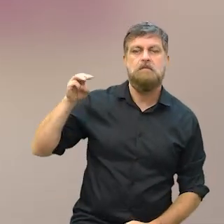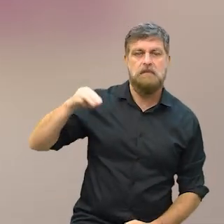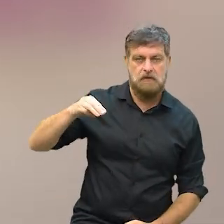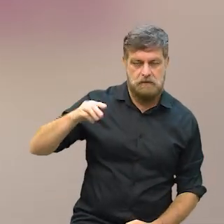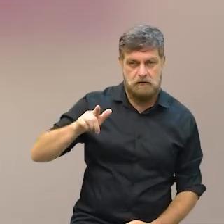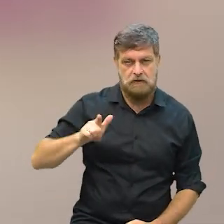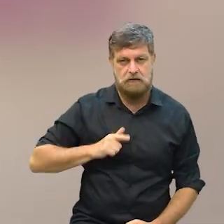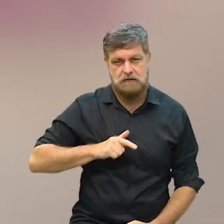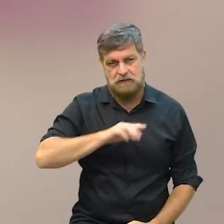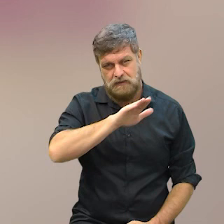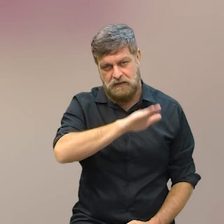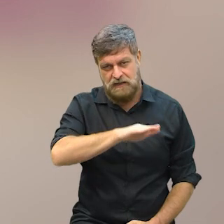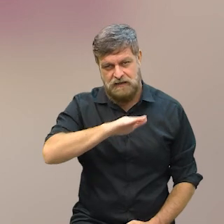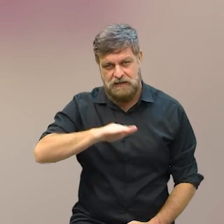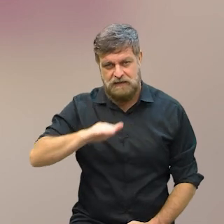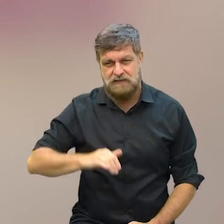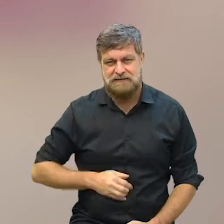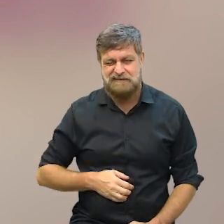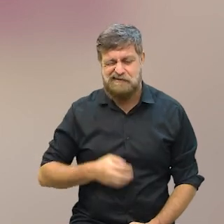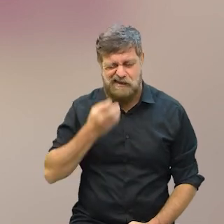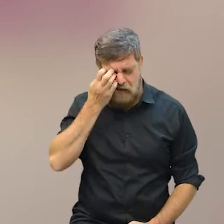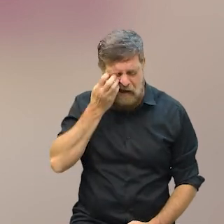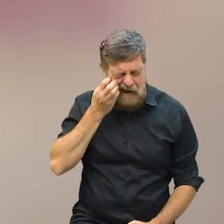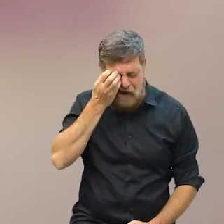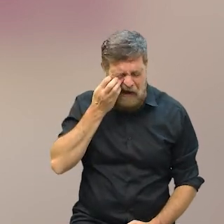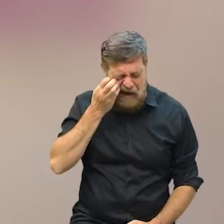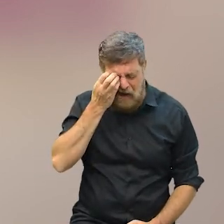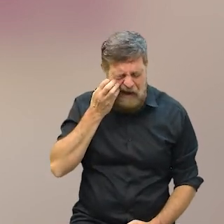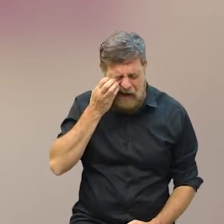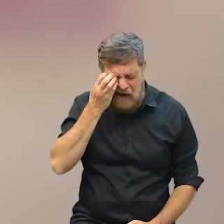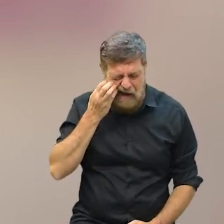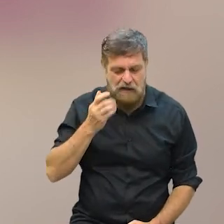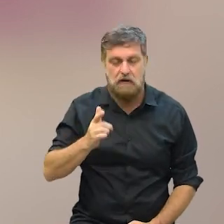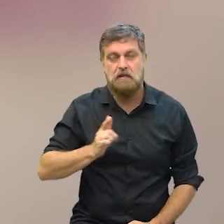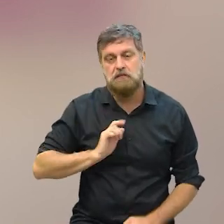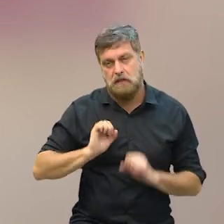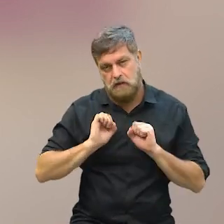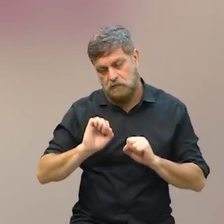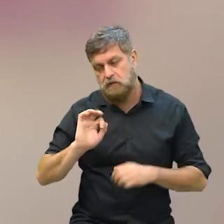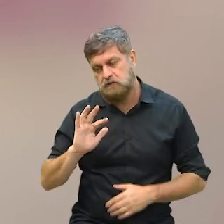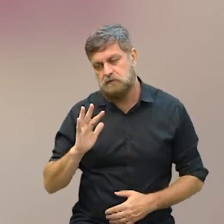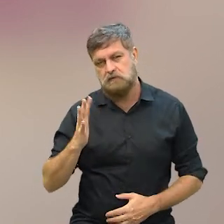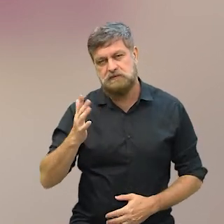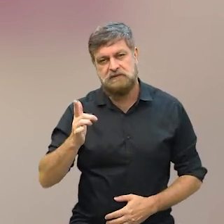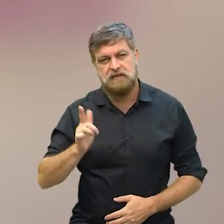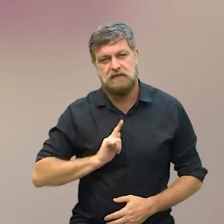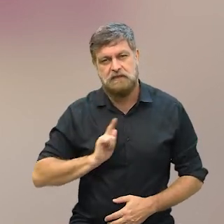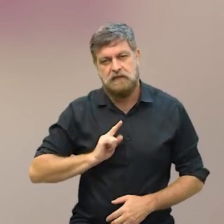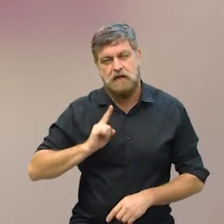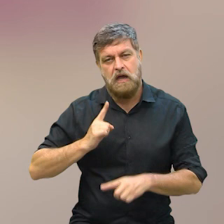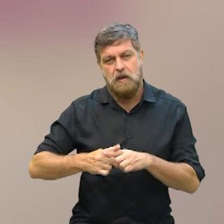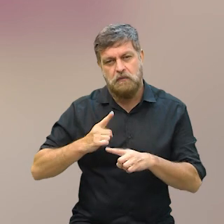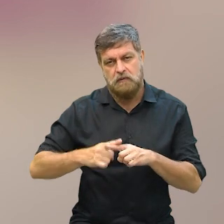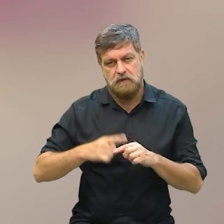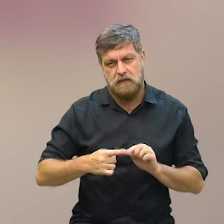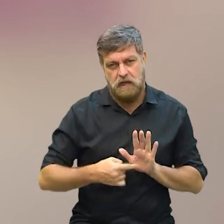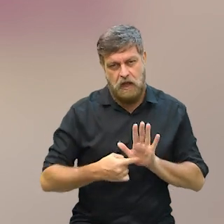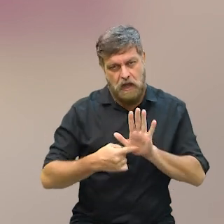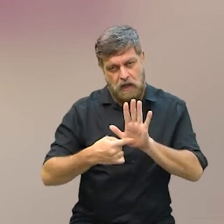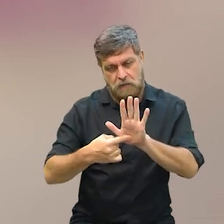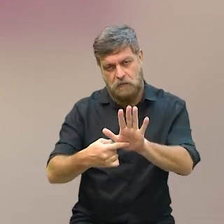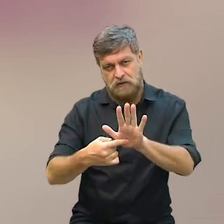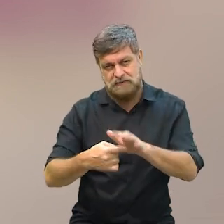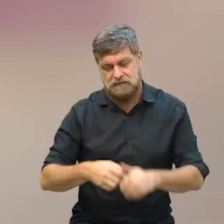criança, tem crianças que apresentam alergias, e essas alergias ela se